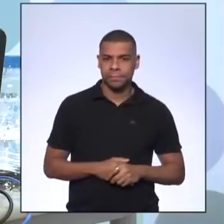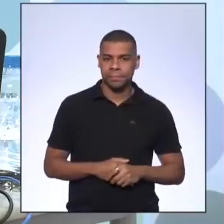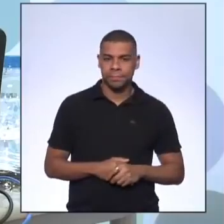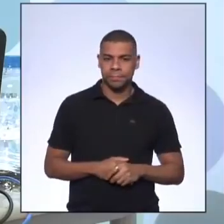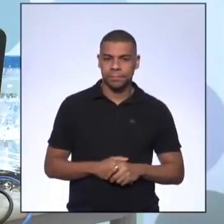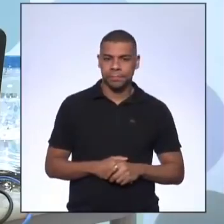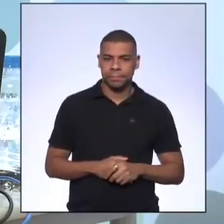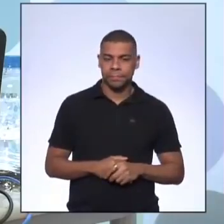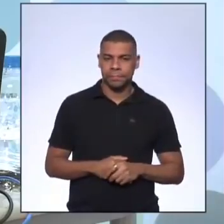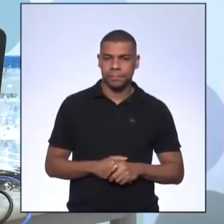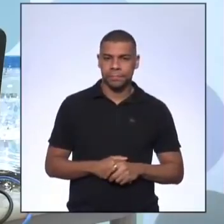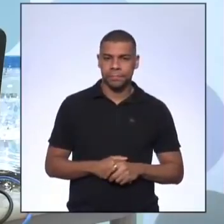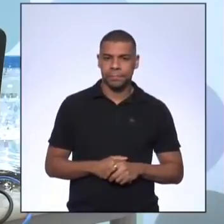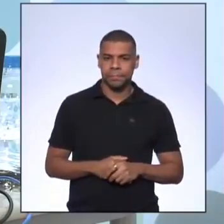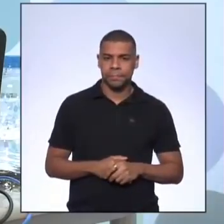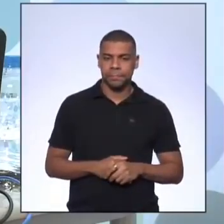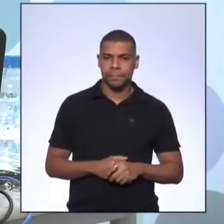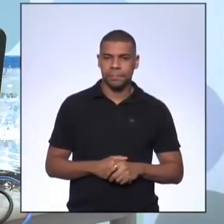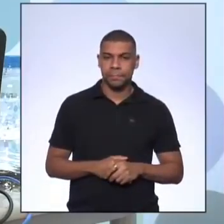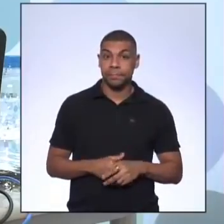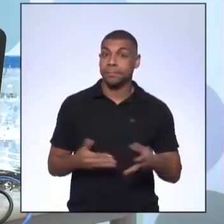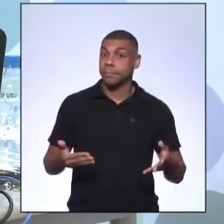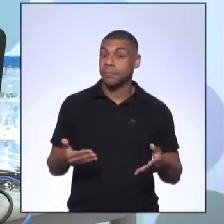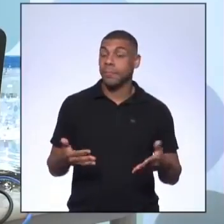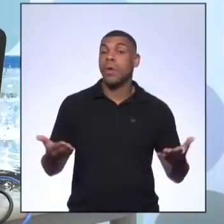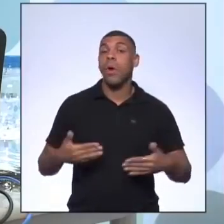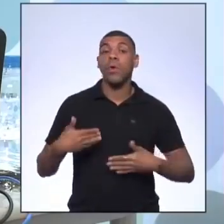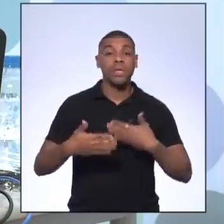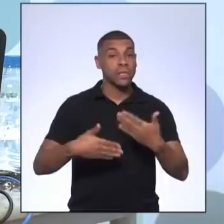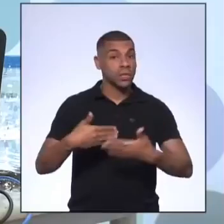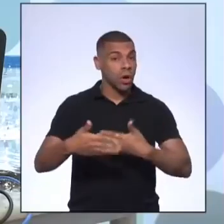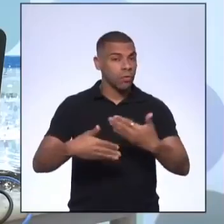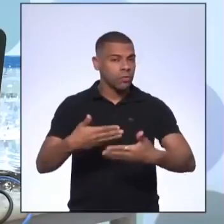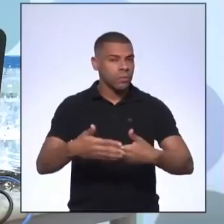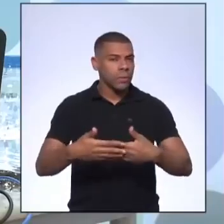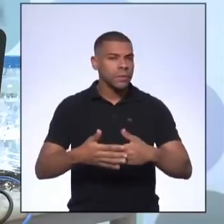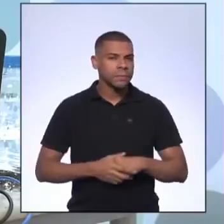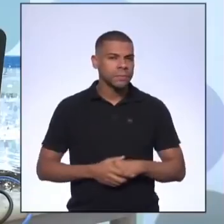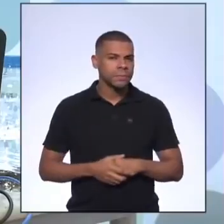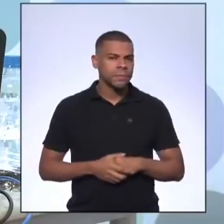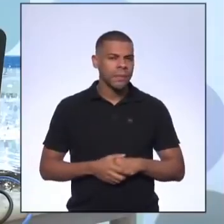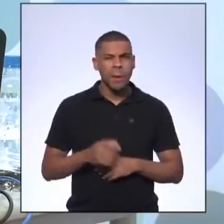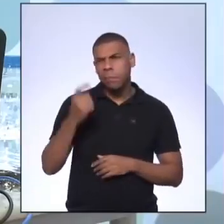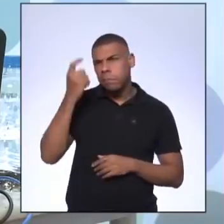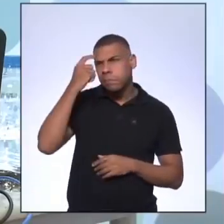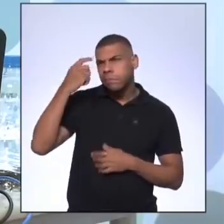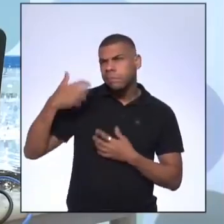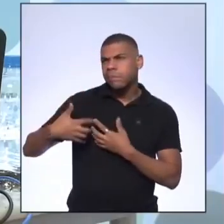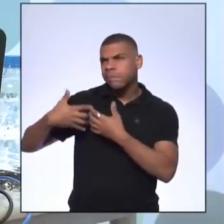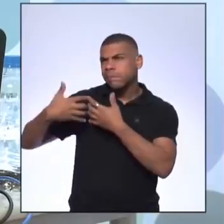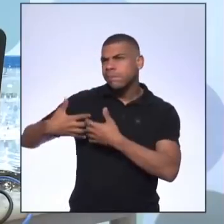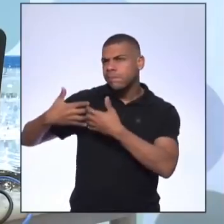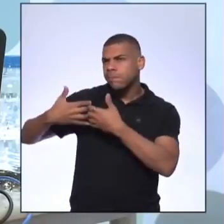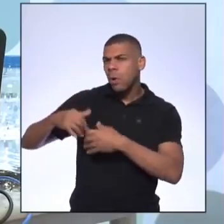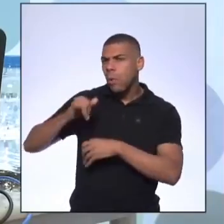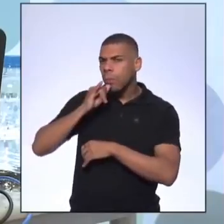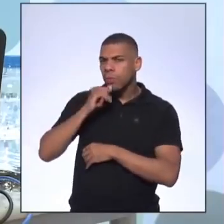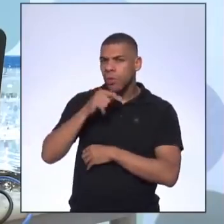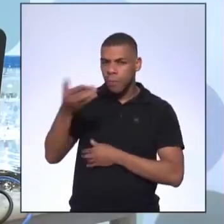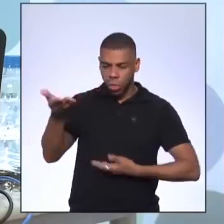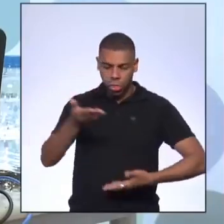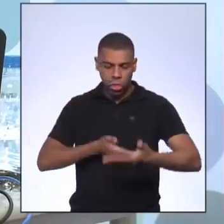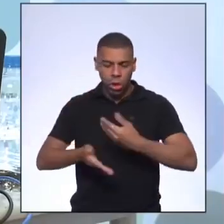de ficar discutindo muito, que pena. Vamos ao desenvolvimento. Quando chegar lá, você pensa na redação do seu amigo, porque você vai